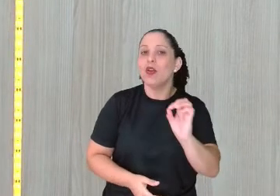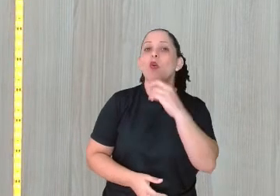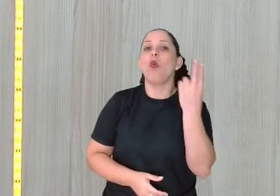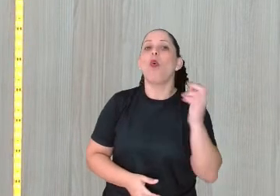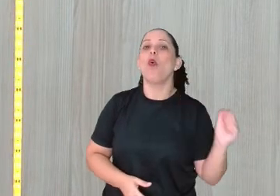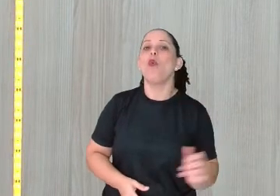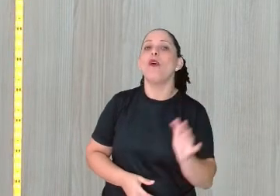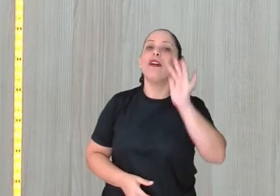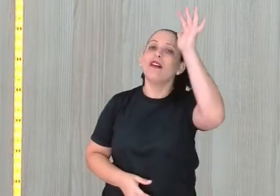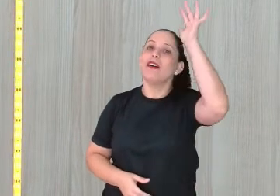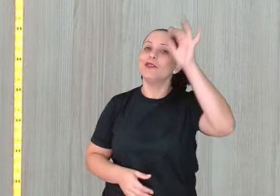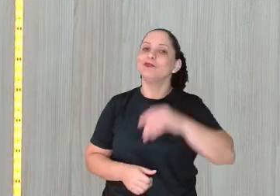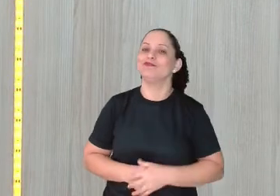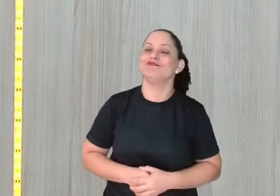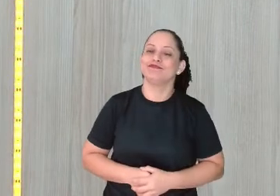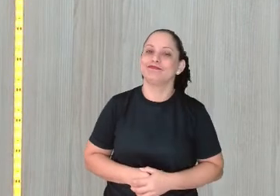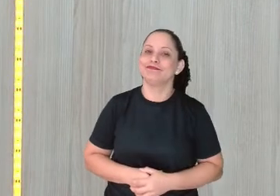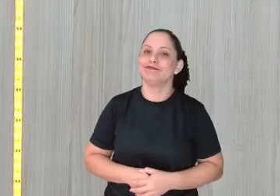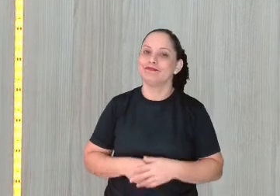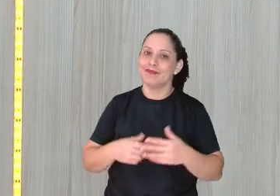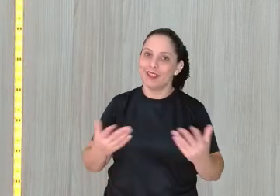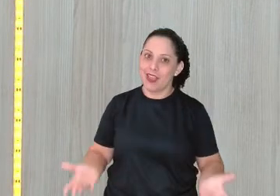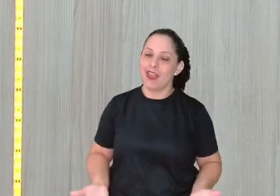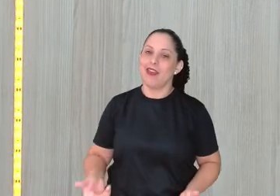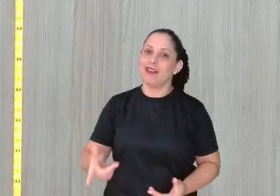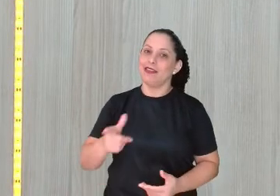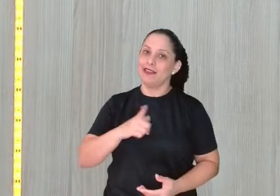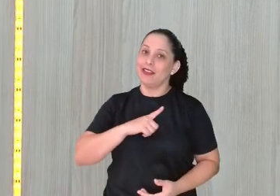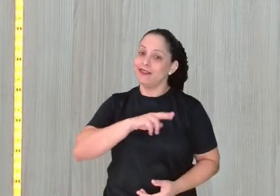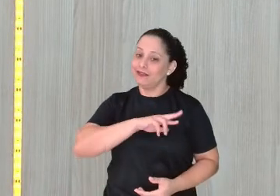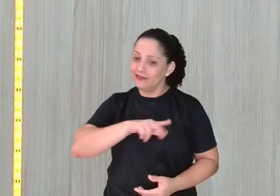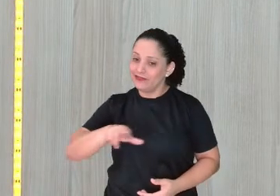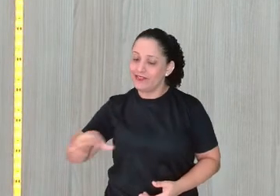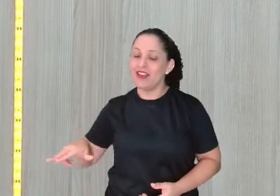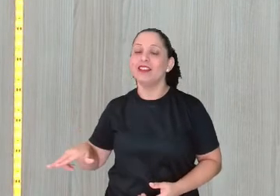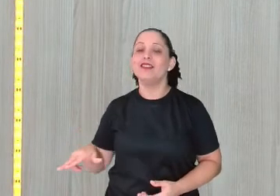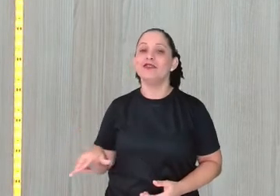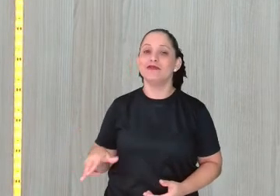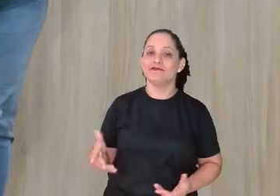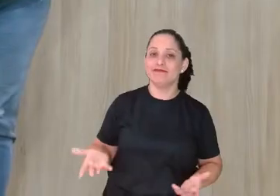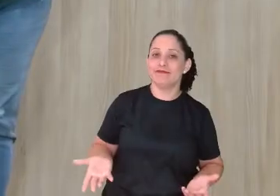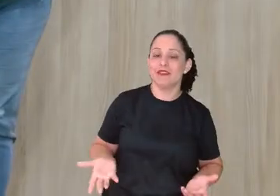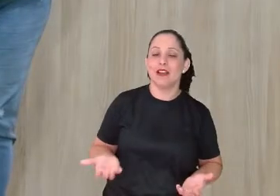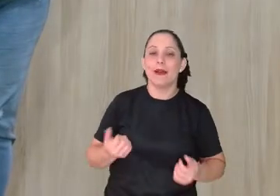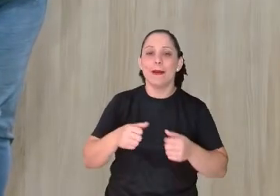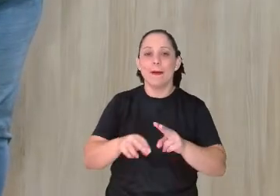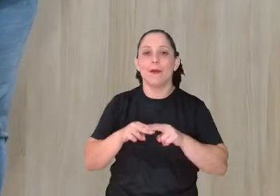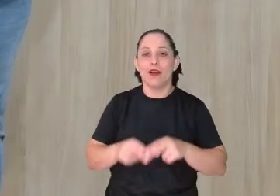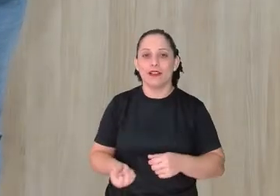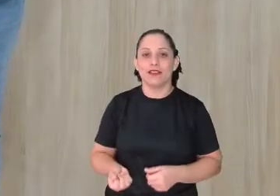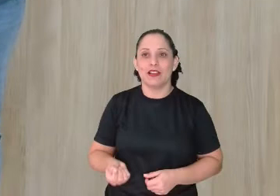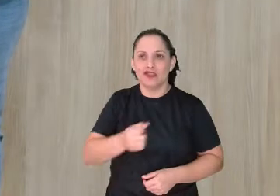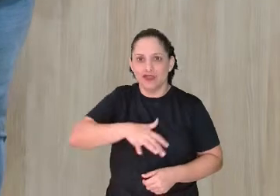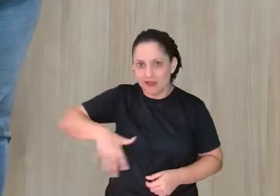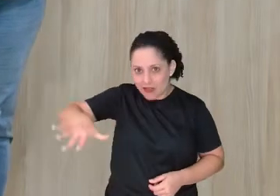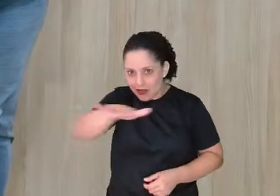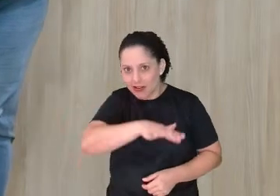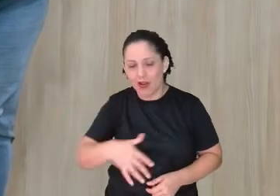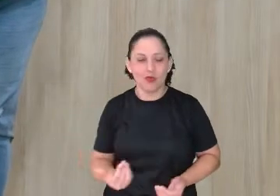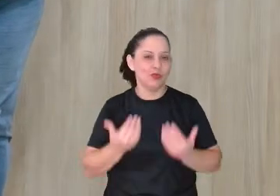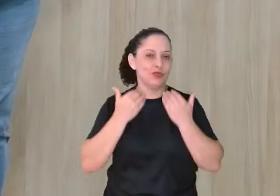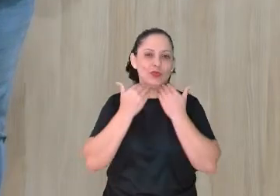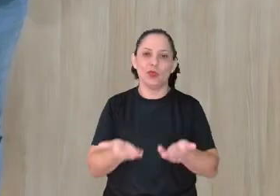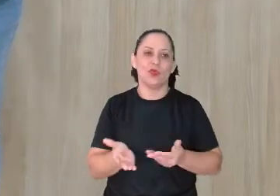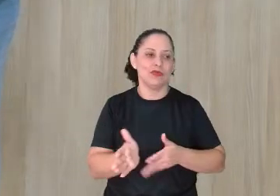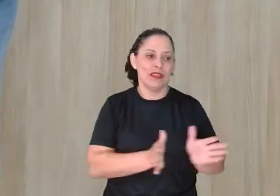uma alternativa, mas uma alternativa que nem todos podem ter acesso. É porque, infelizmente, pessoal, todo bem, quando